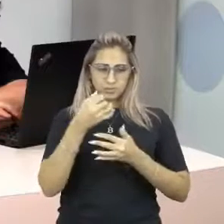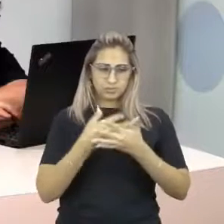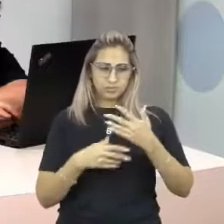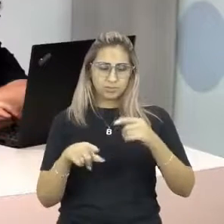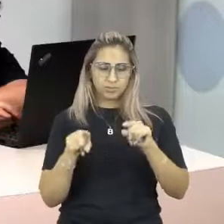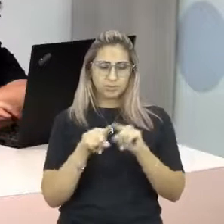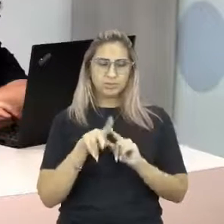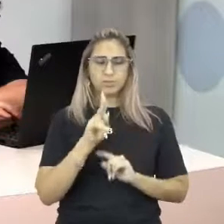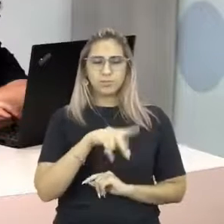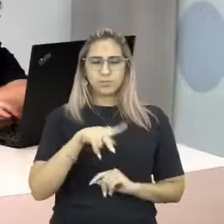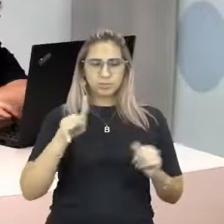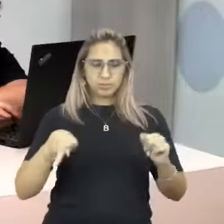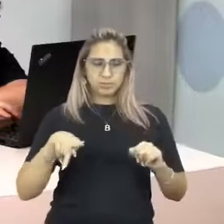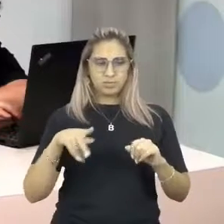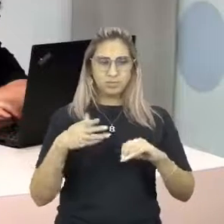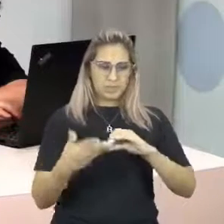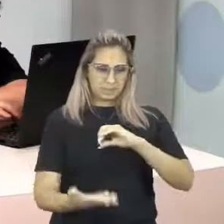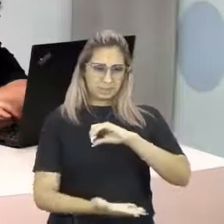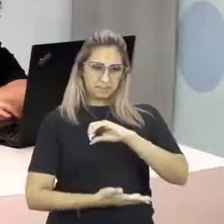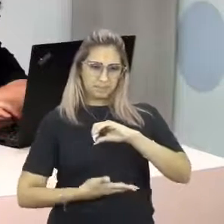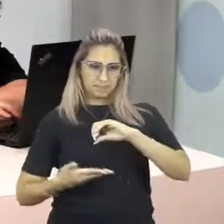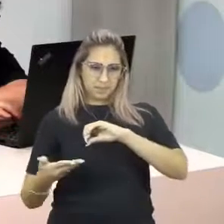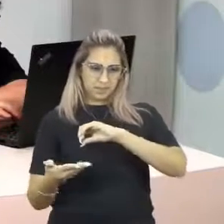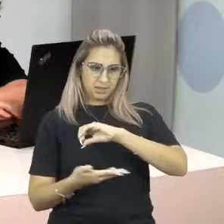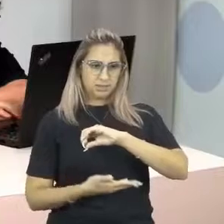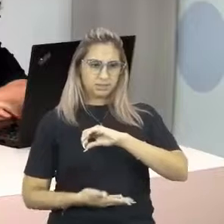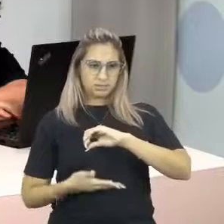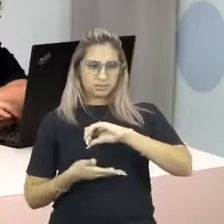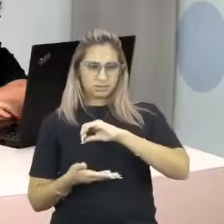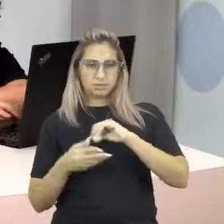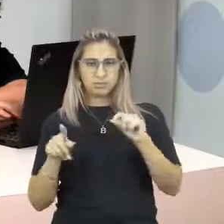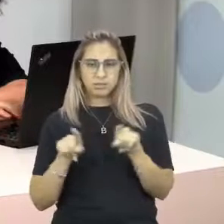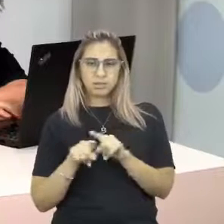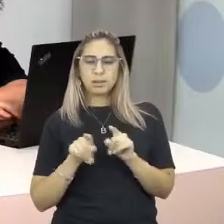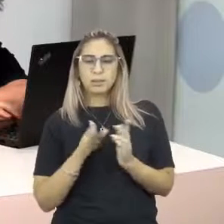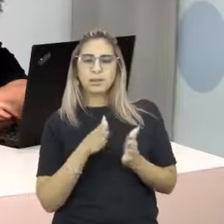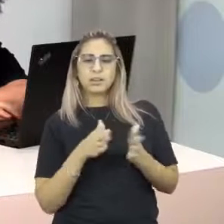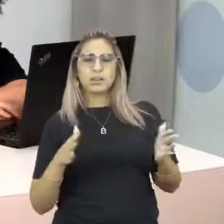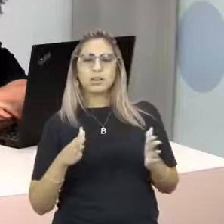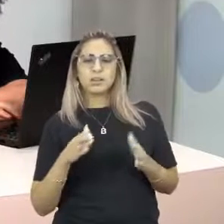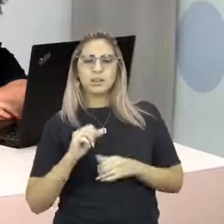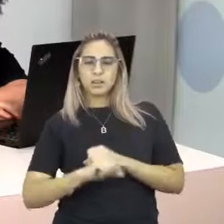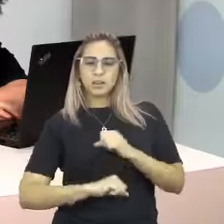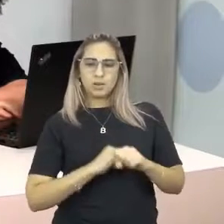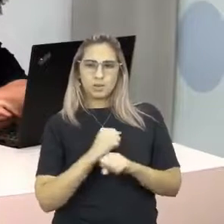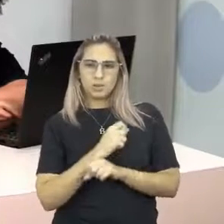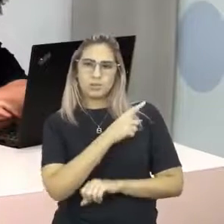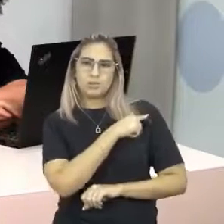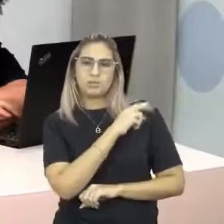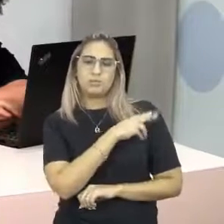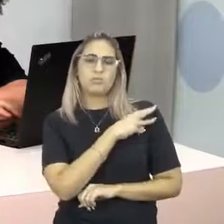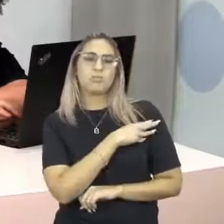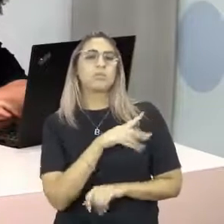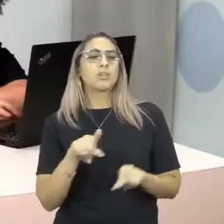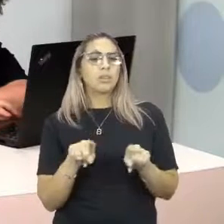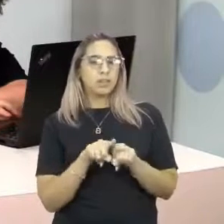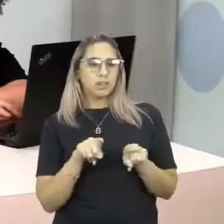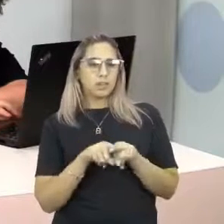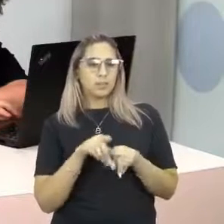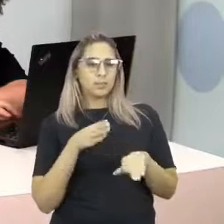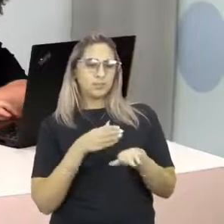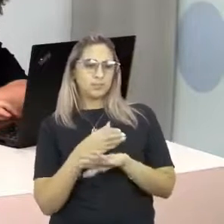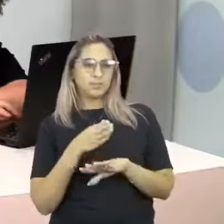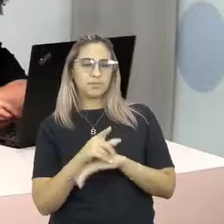o professor de educação básica 1, né, que atua nas classes, né, classes anos iniciais. Esse também, ele faz o